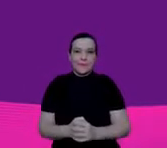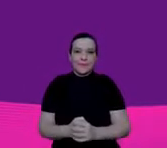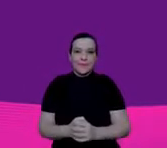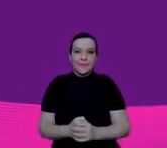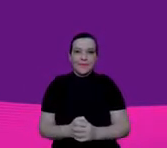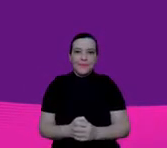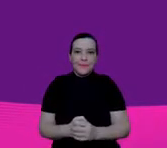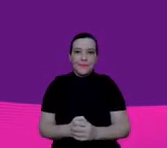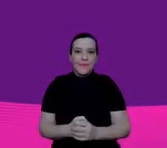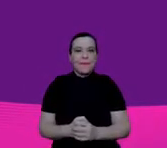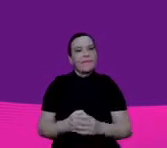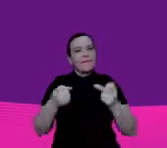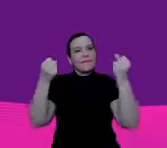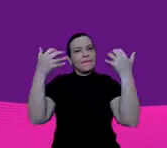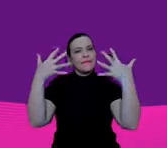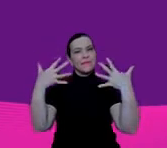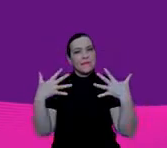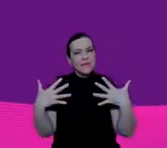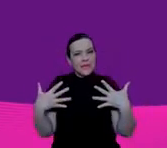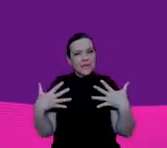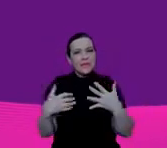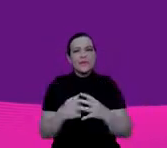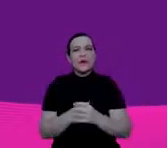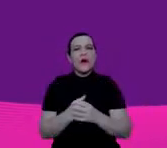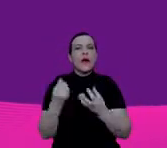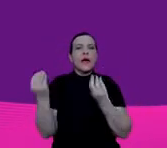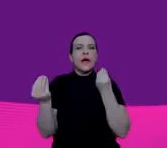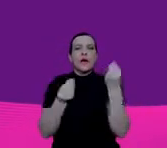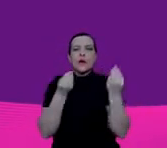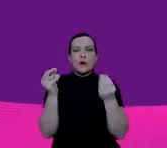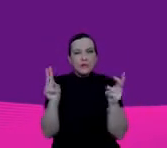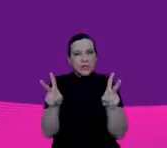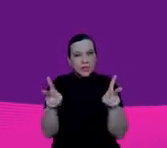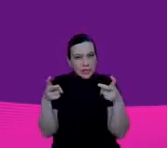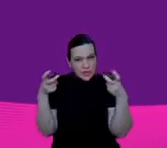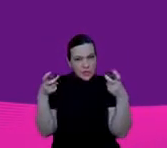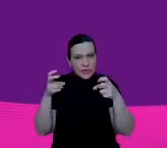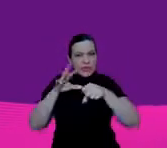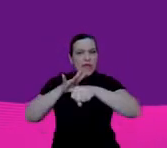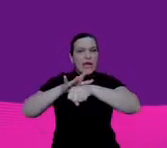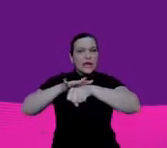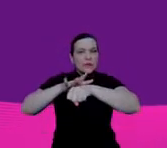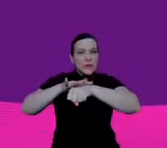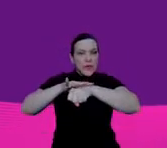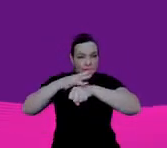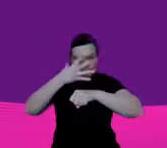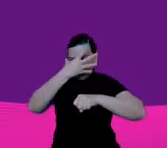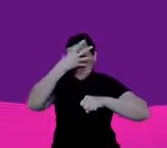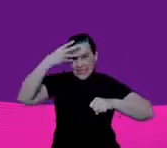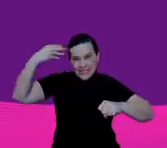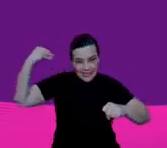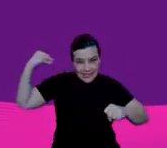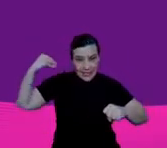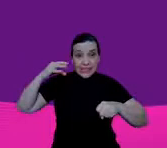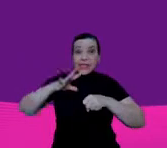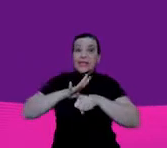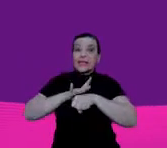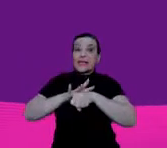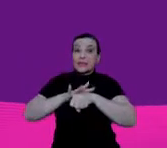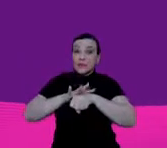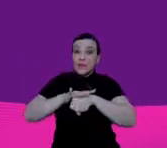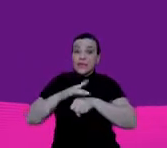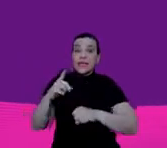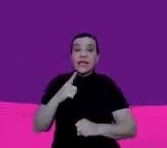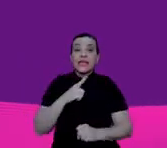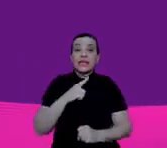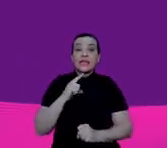Falando então um pouco sobre como a gente vê a doença de Parkinson atualmente, né? A doença de Parkinson, que classicamente era